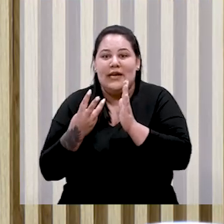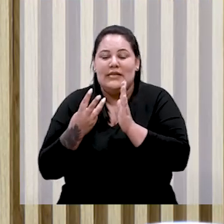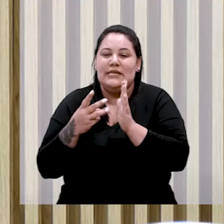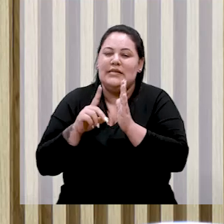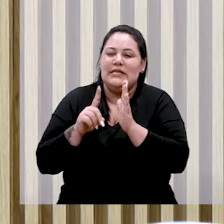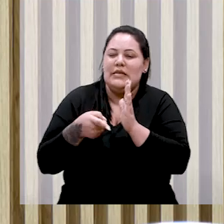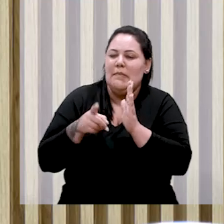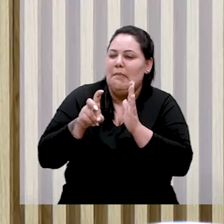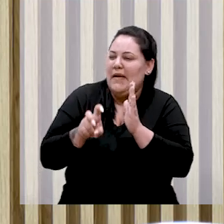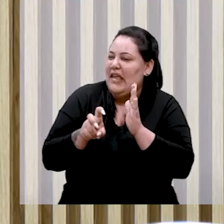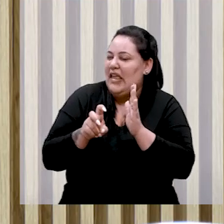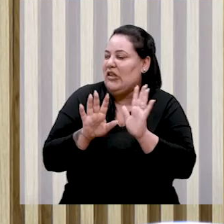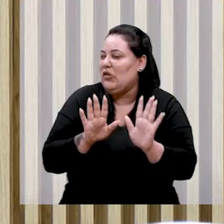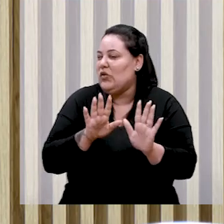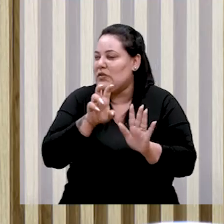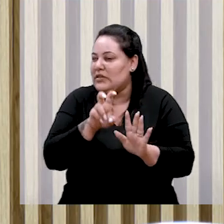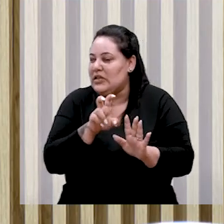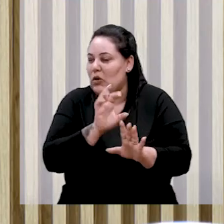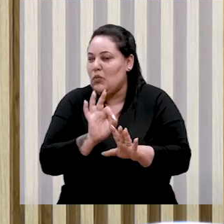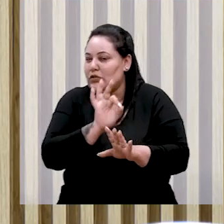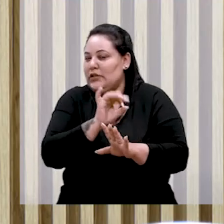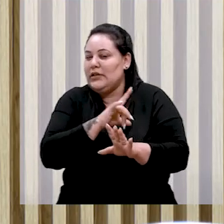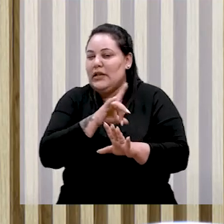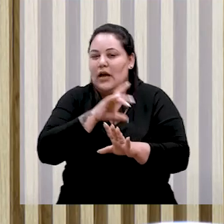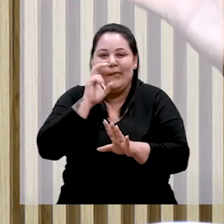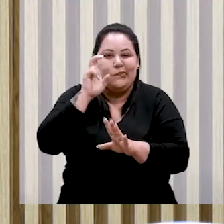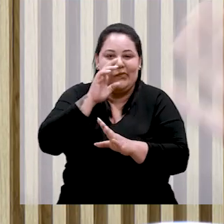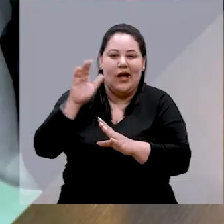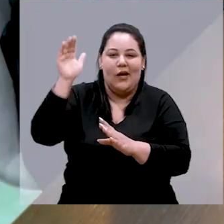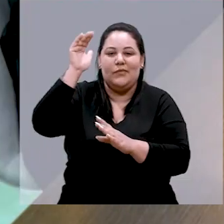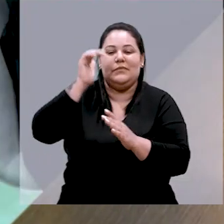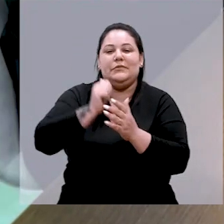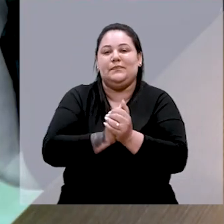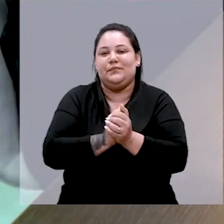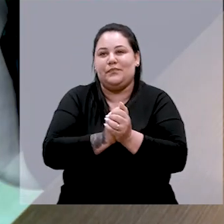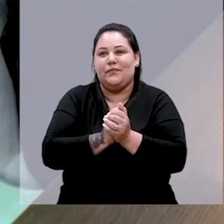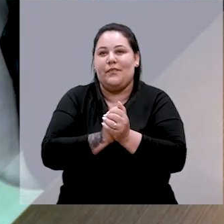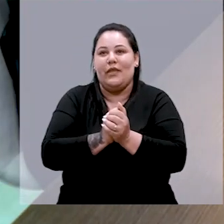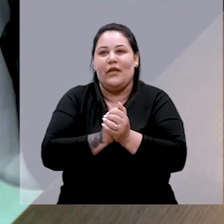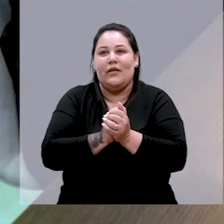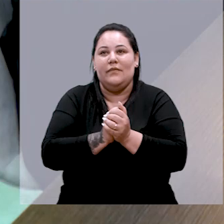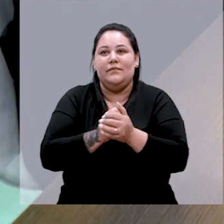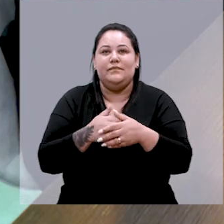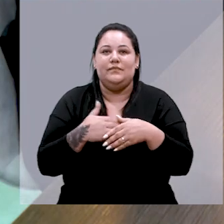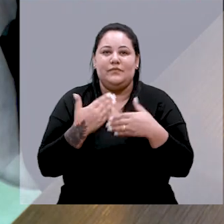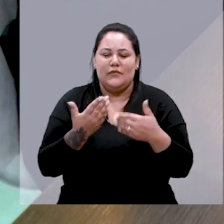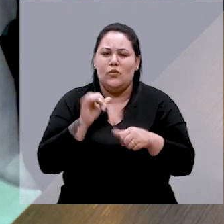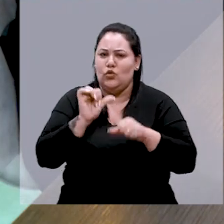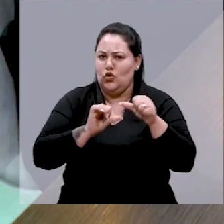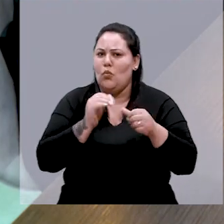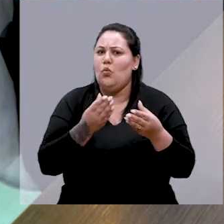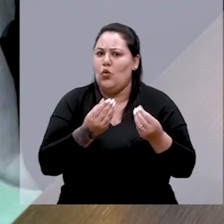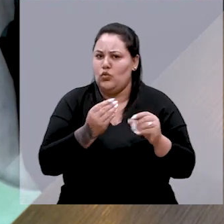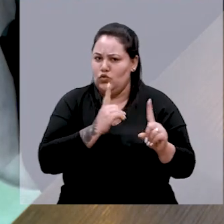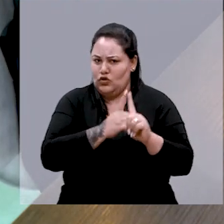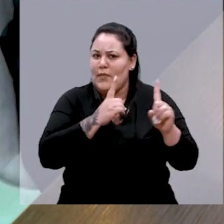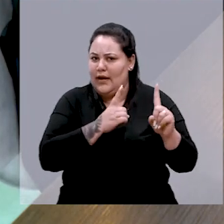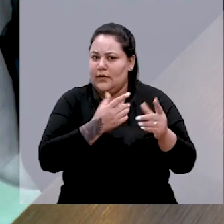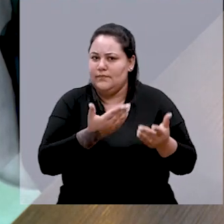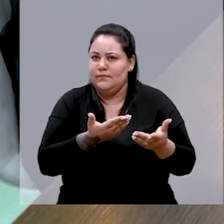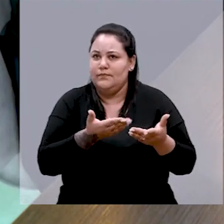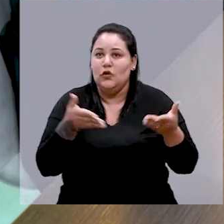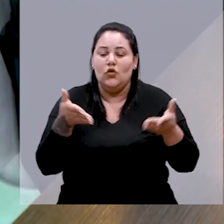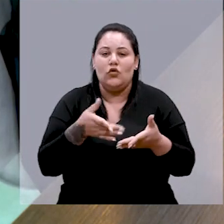13,5% a 5% tem altas habilidades. Então, não dá para imaginar 17 numa rede como a nossa. Mudou muito esse